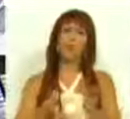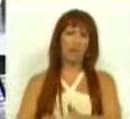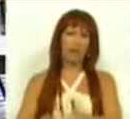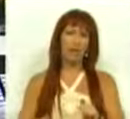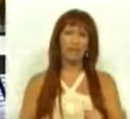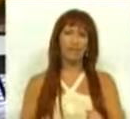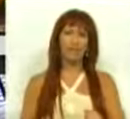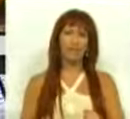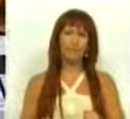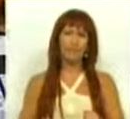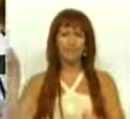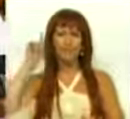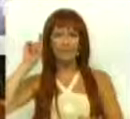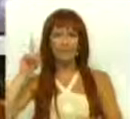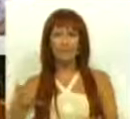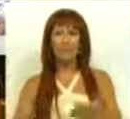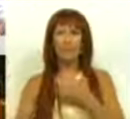precisam.